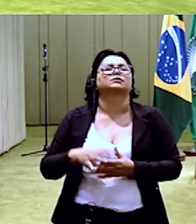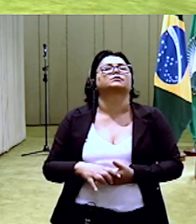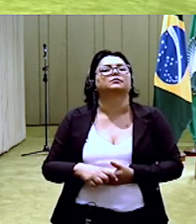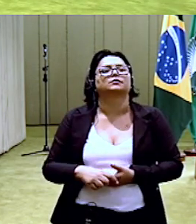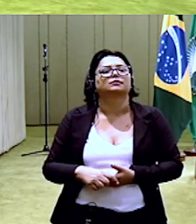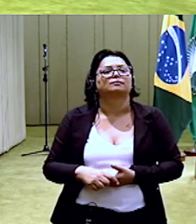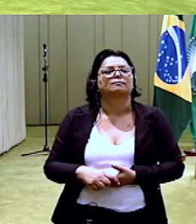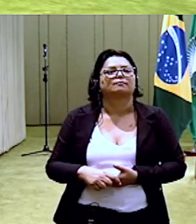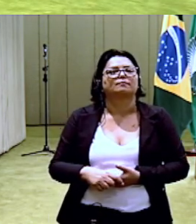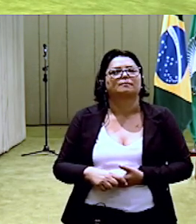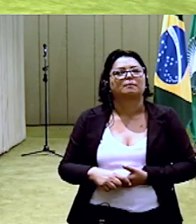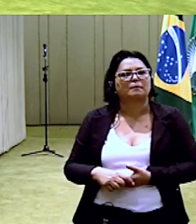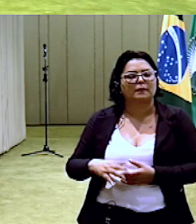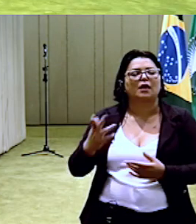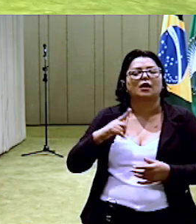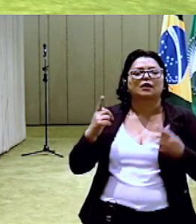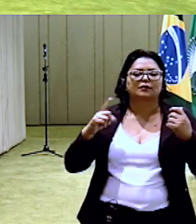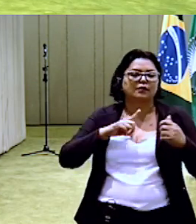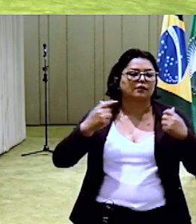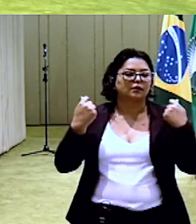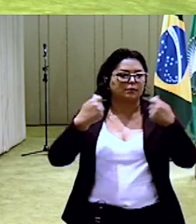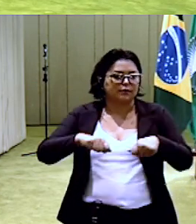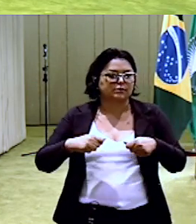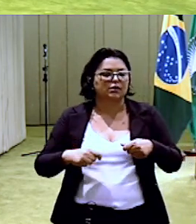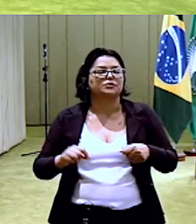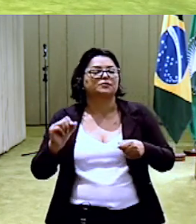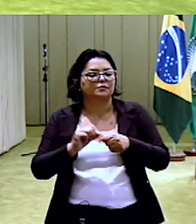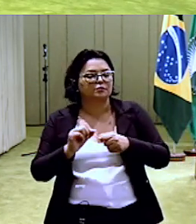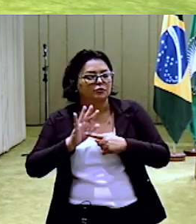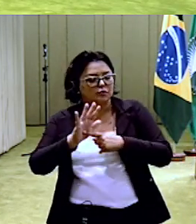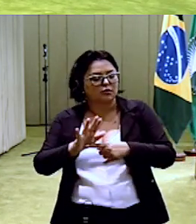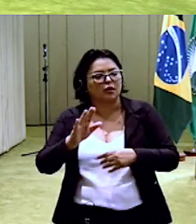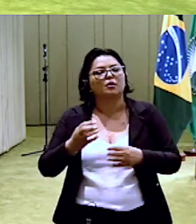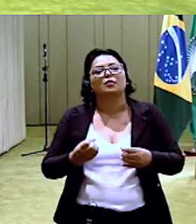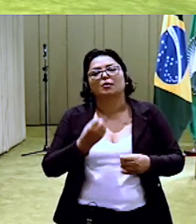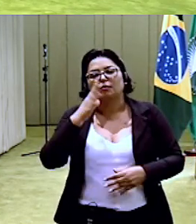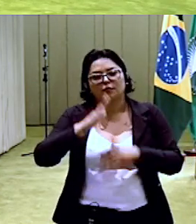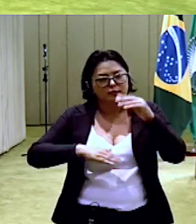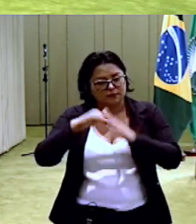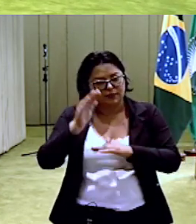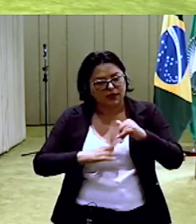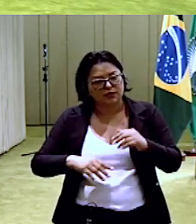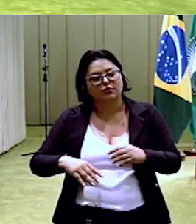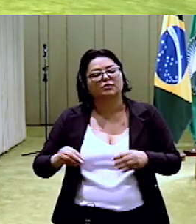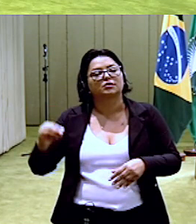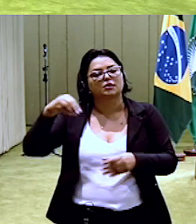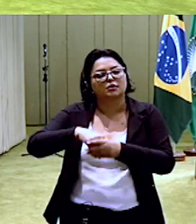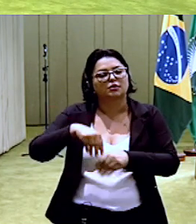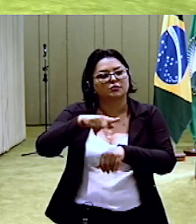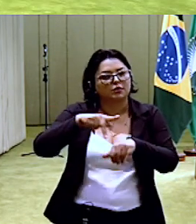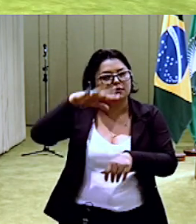tem essa capacidade de levar boas práticas em vários países africanos, com quadros de